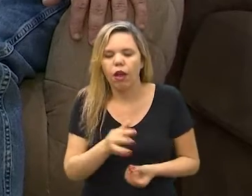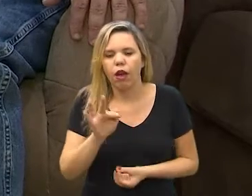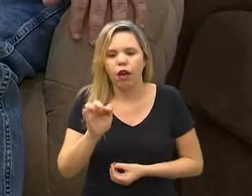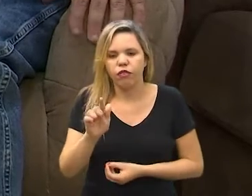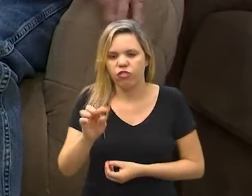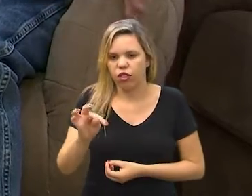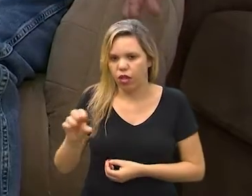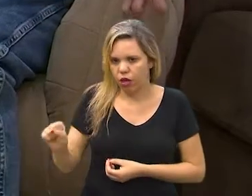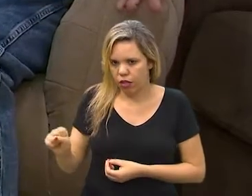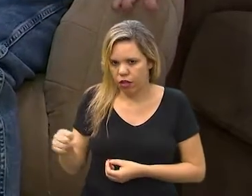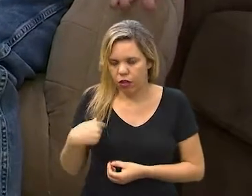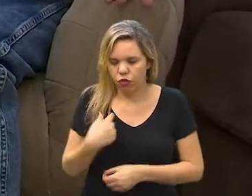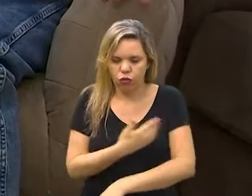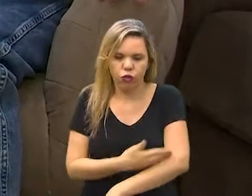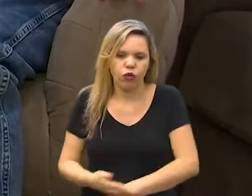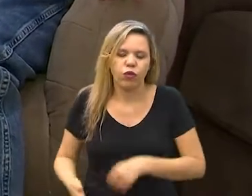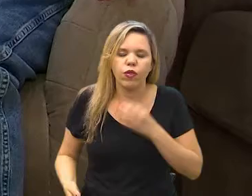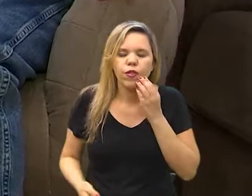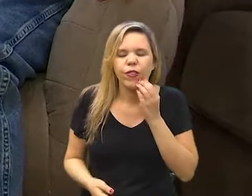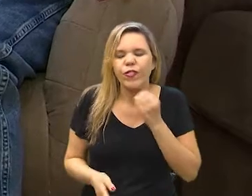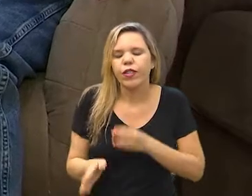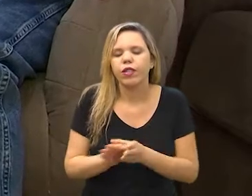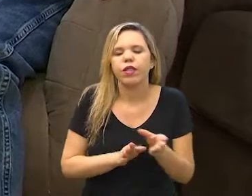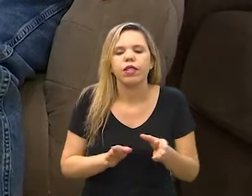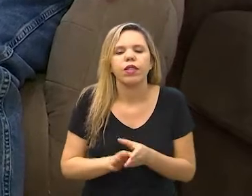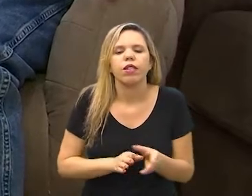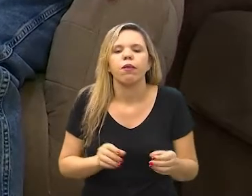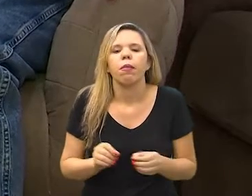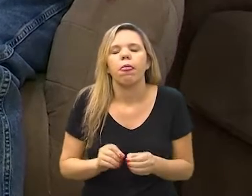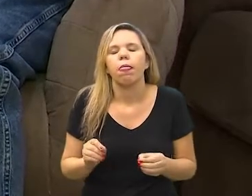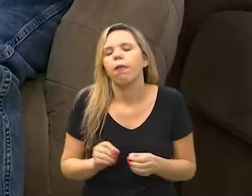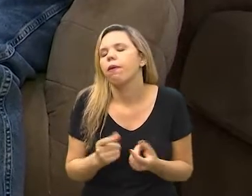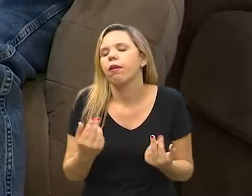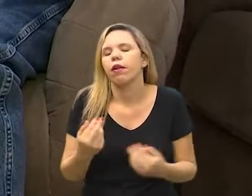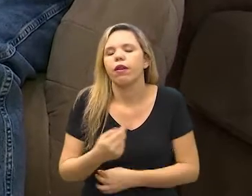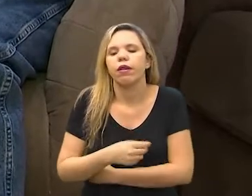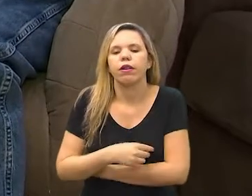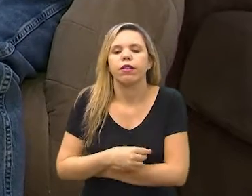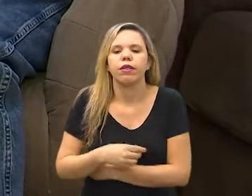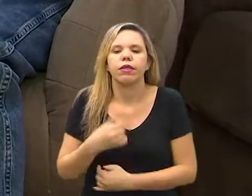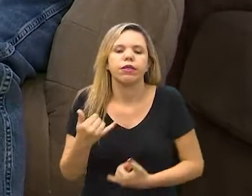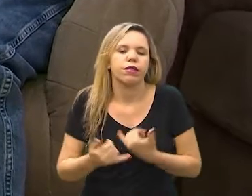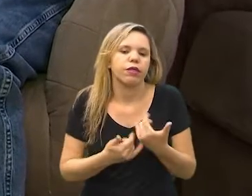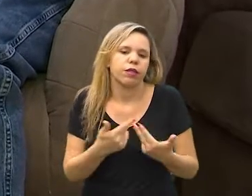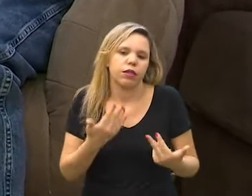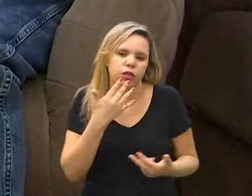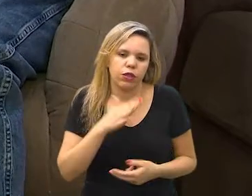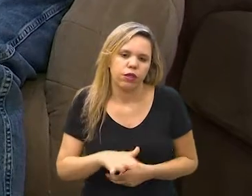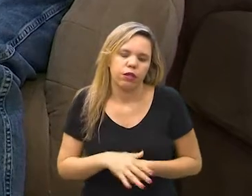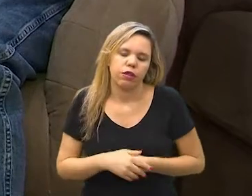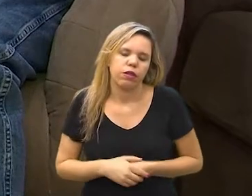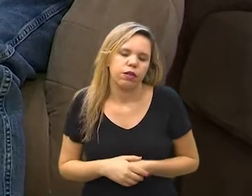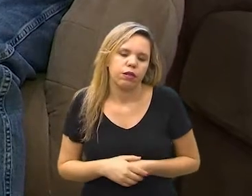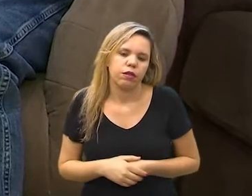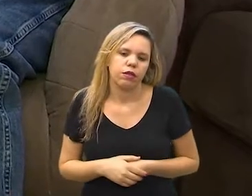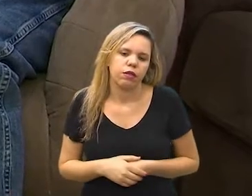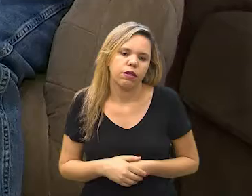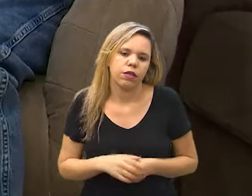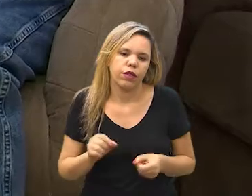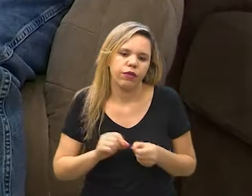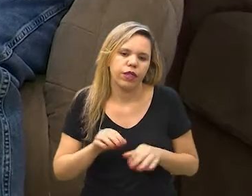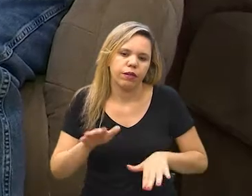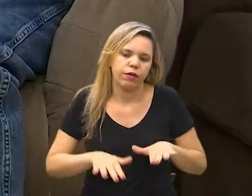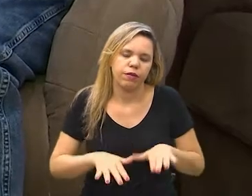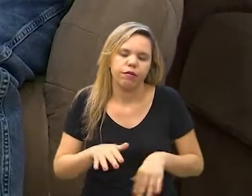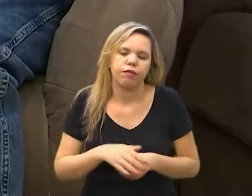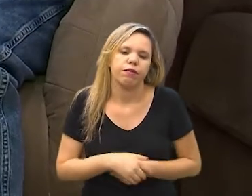FGTS, enfim? O que a gente costuma recomendar é para fazer como a gente faz com brincadeira de criança, né? É o faz de